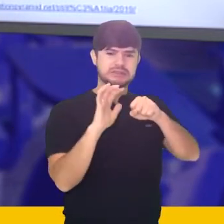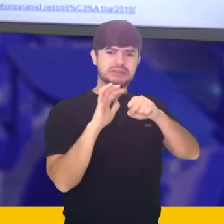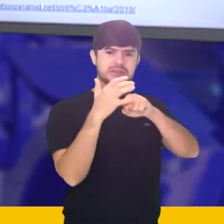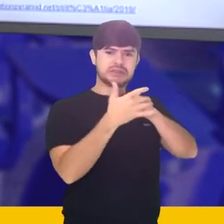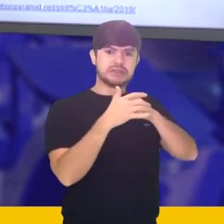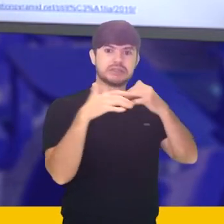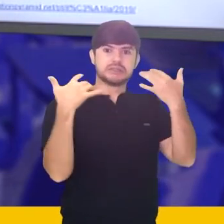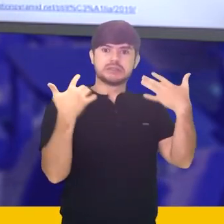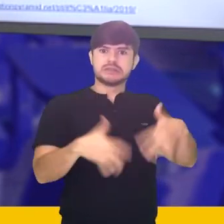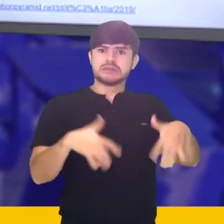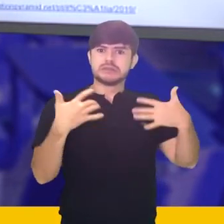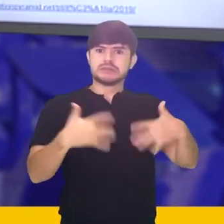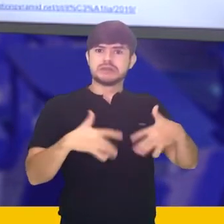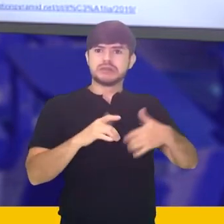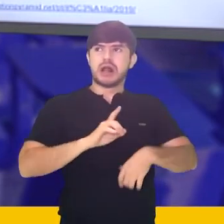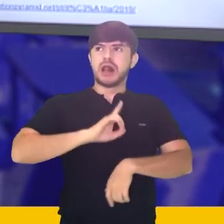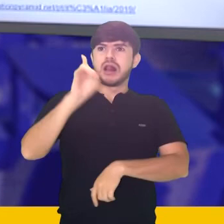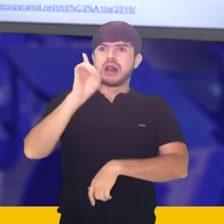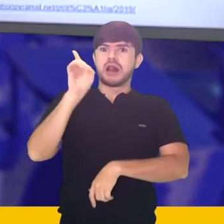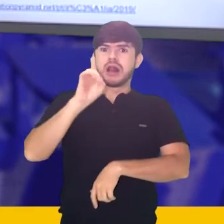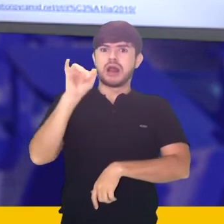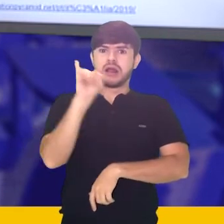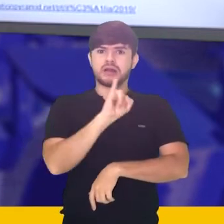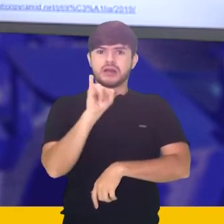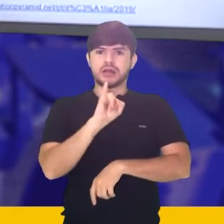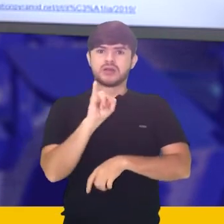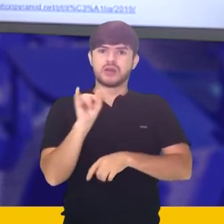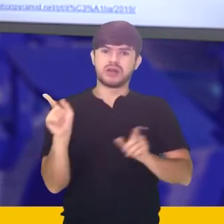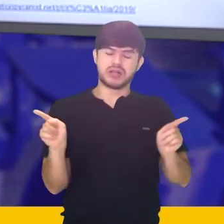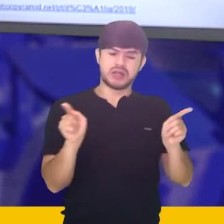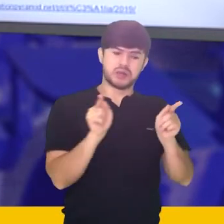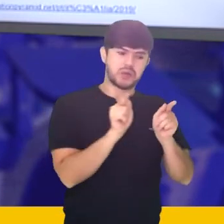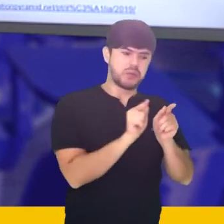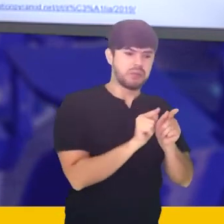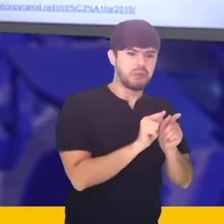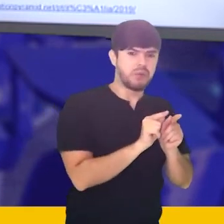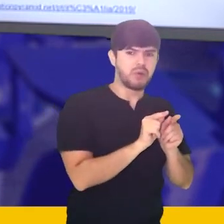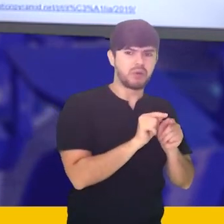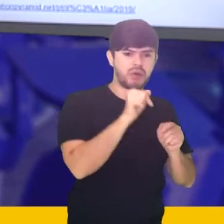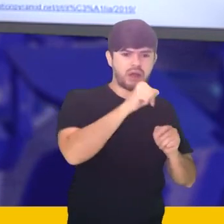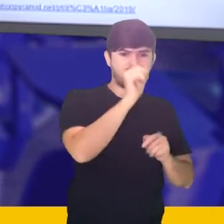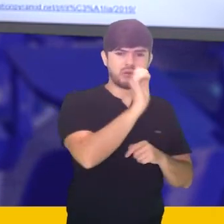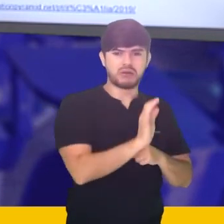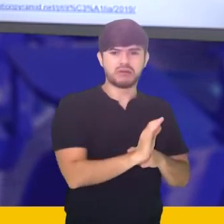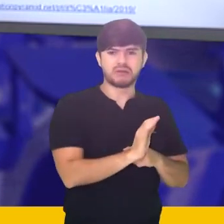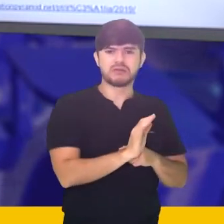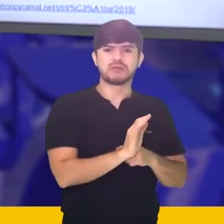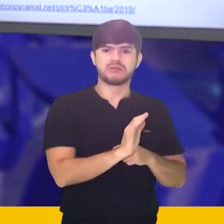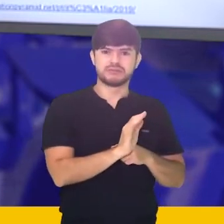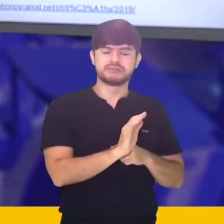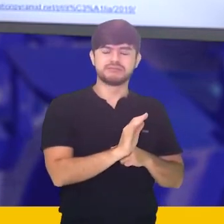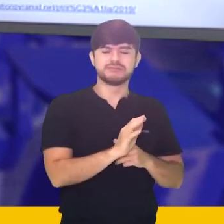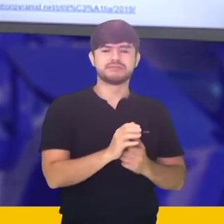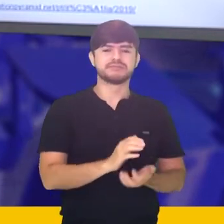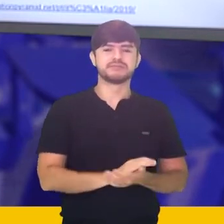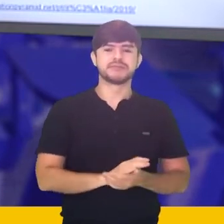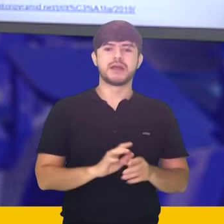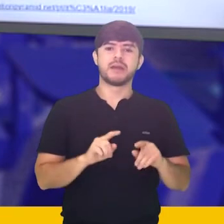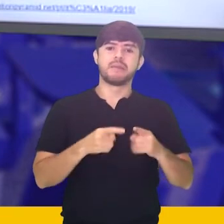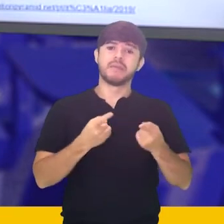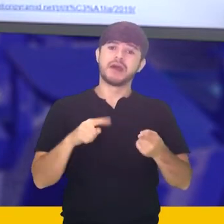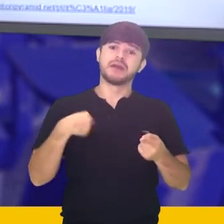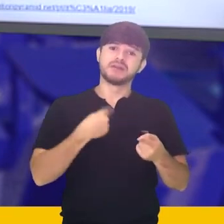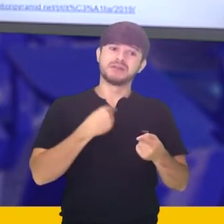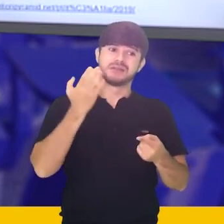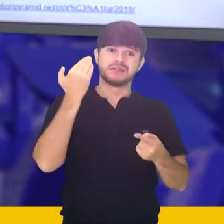mais intenso na Itália e talvez poderia ser menos intenso aqui, se a gente olhar só aquele ponto que a gente olhou no quarto passo. Mas a gente